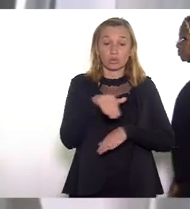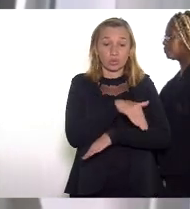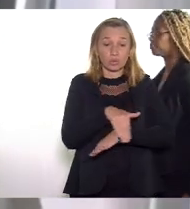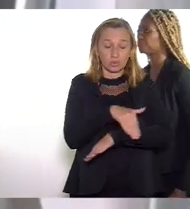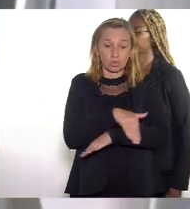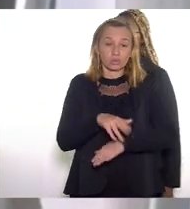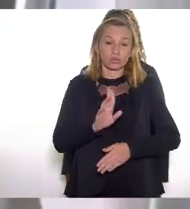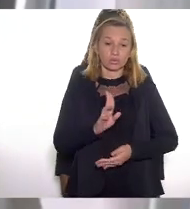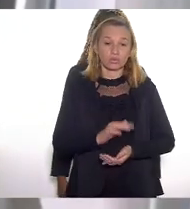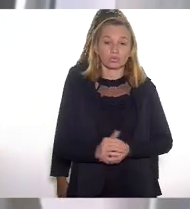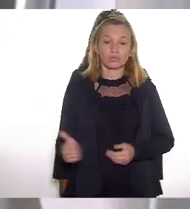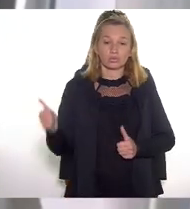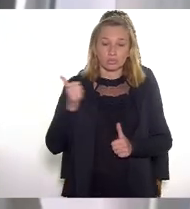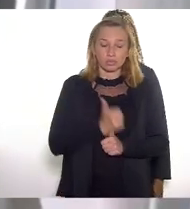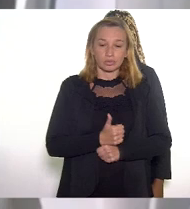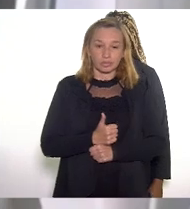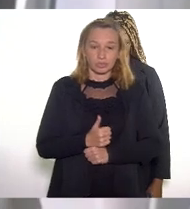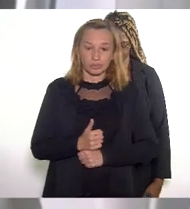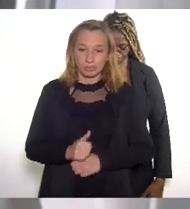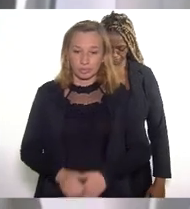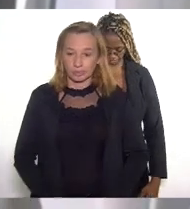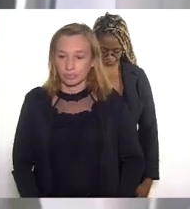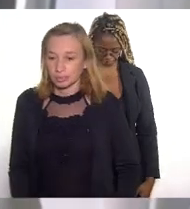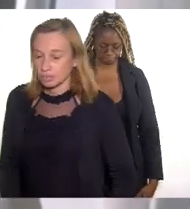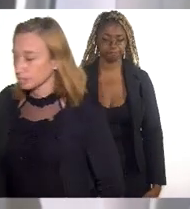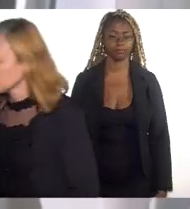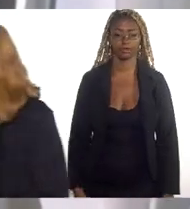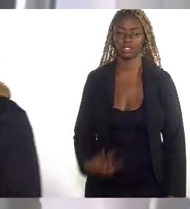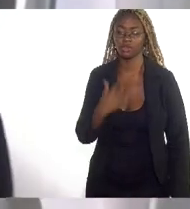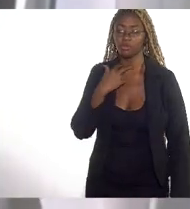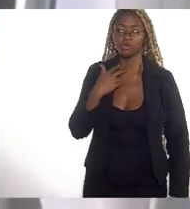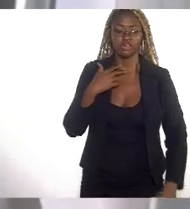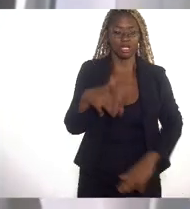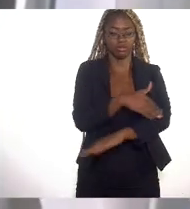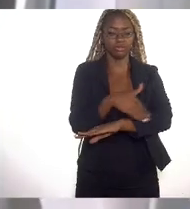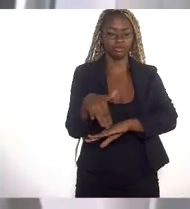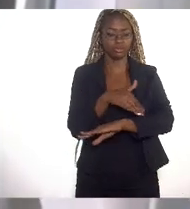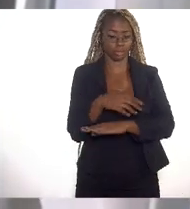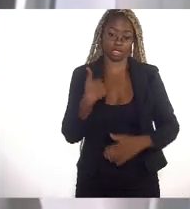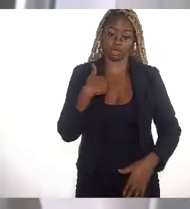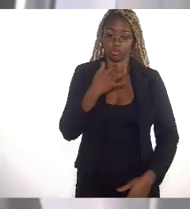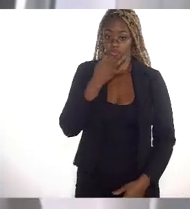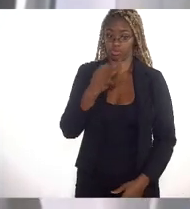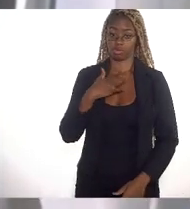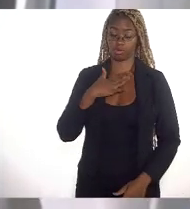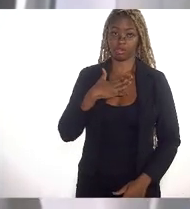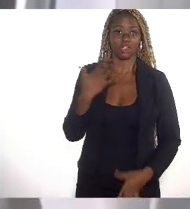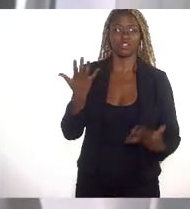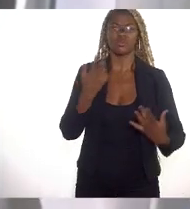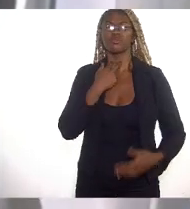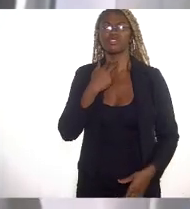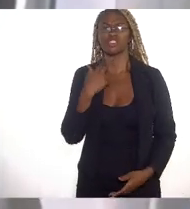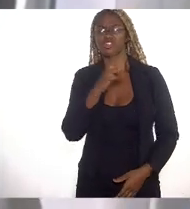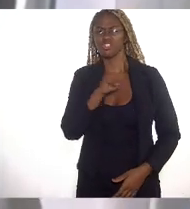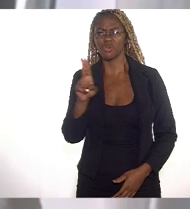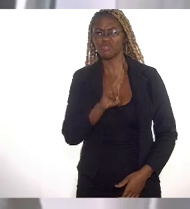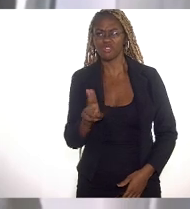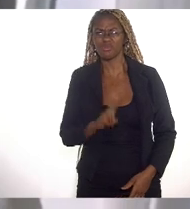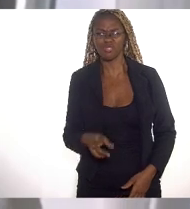de logradouro público na cidade de Niterói em nenhuma parte. É pelo menos a minha posição. Não devemos abrigar,